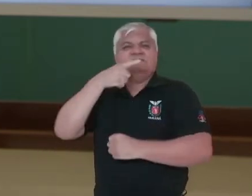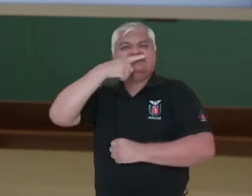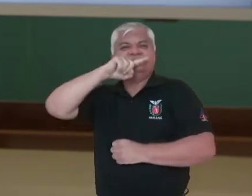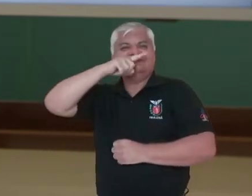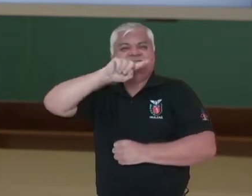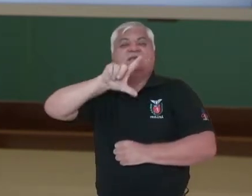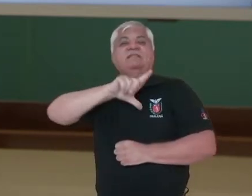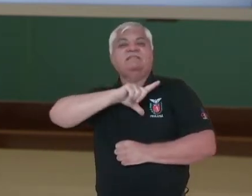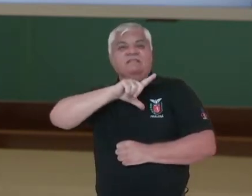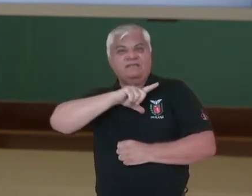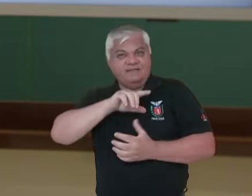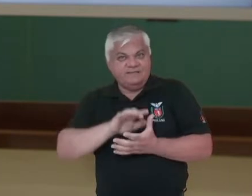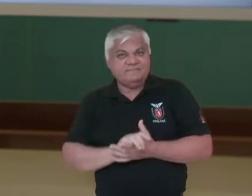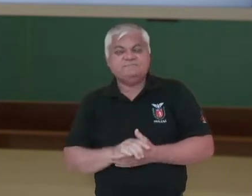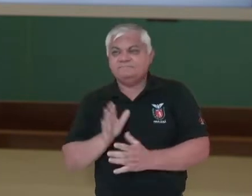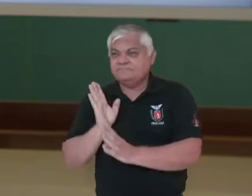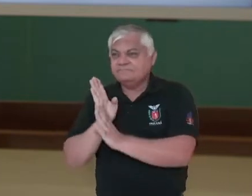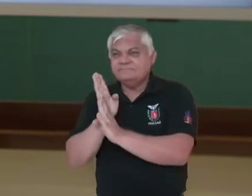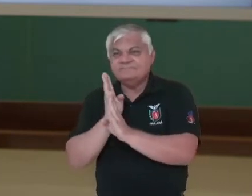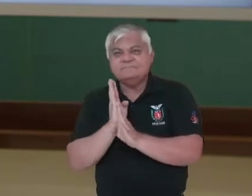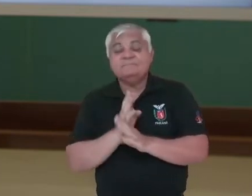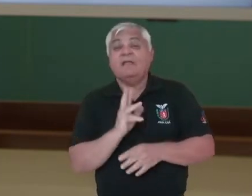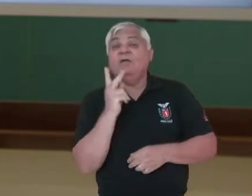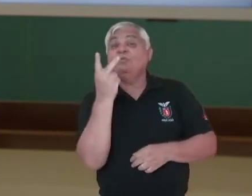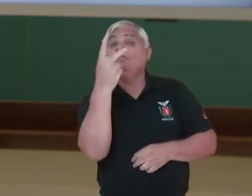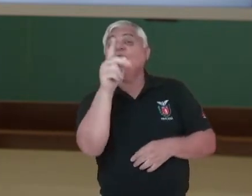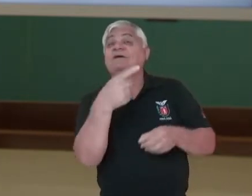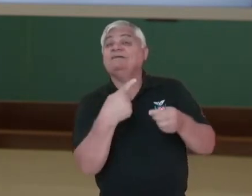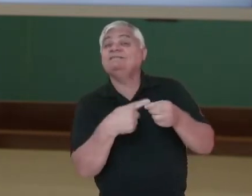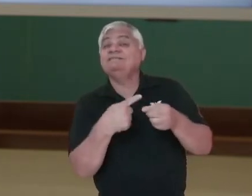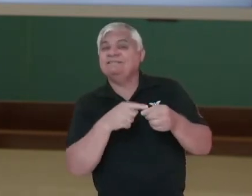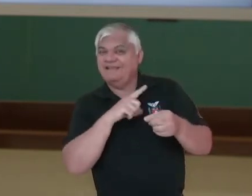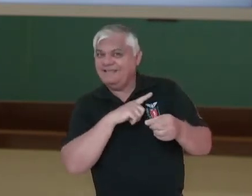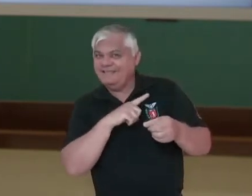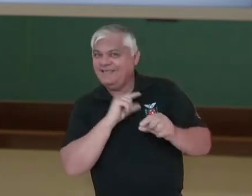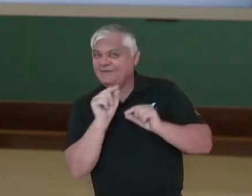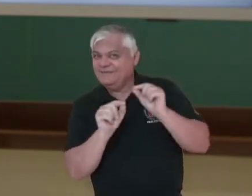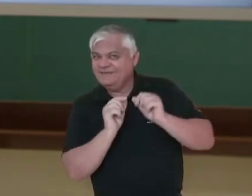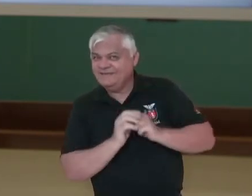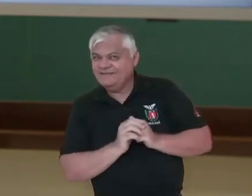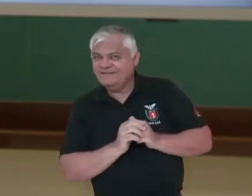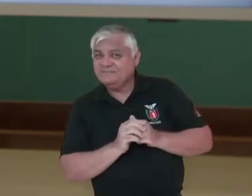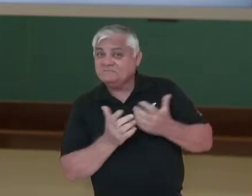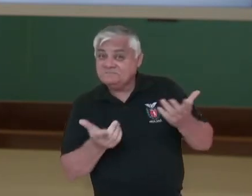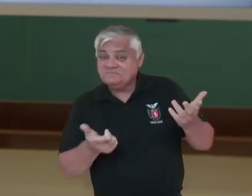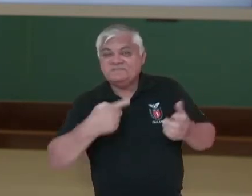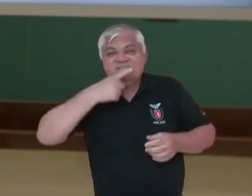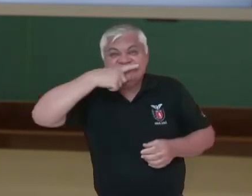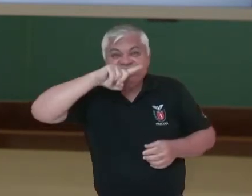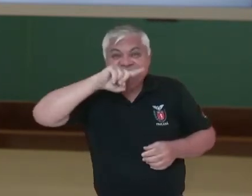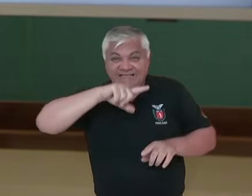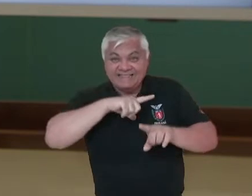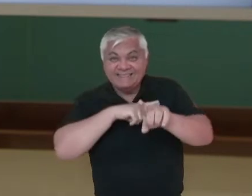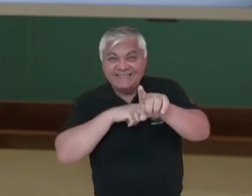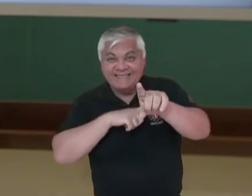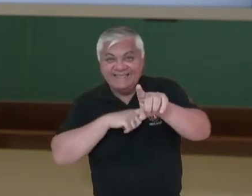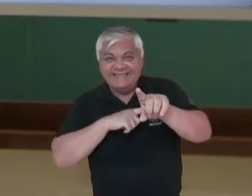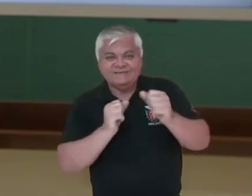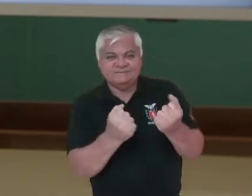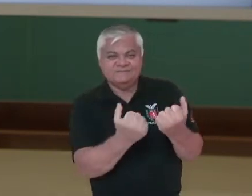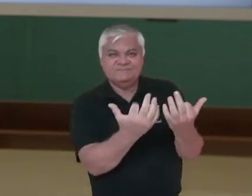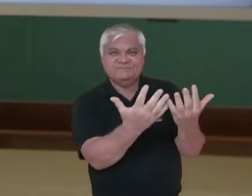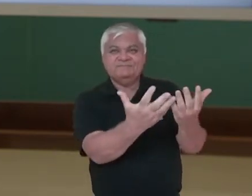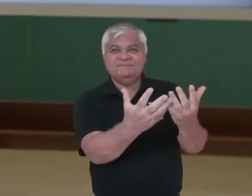Você identifica aí no teu município, de repente, uma atividade econômica de plantio de cana-de-açúcar? Tem a ver lá